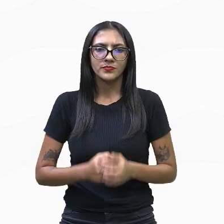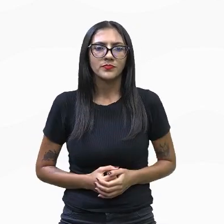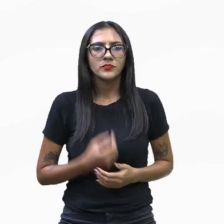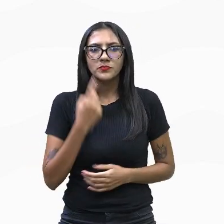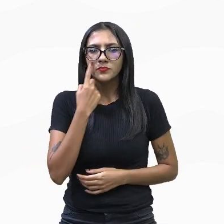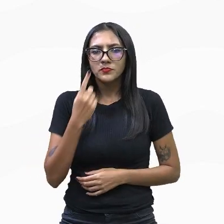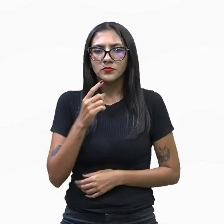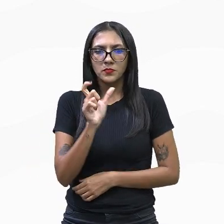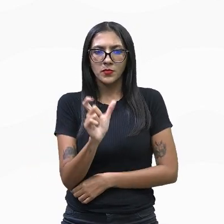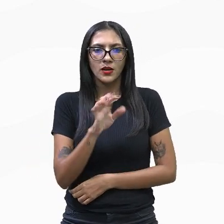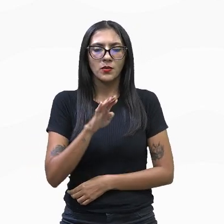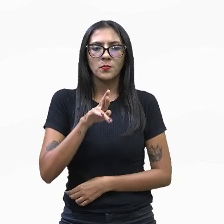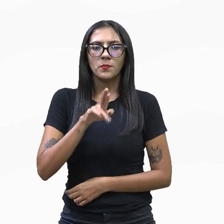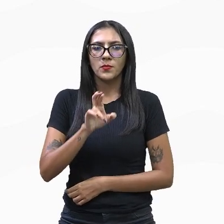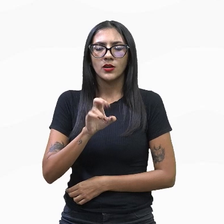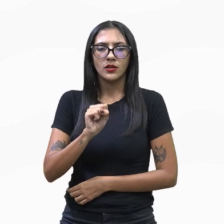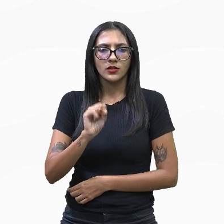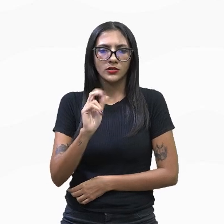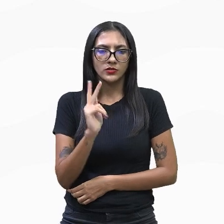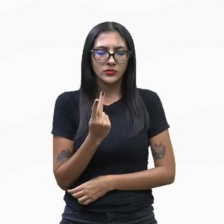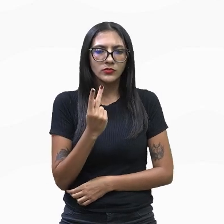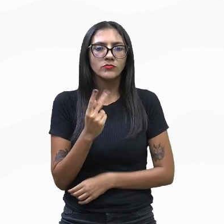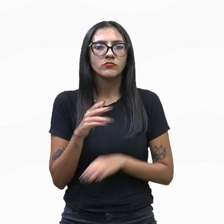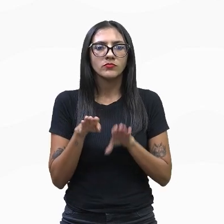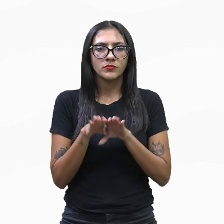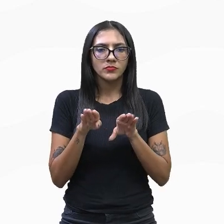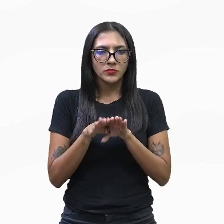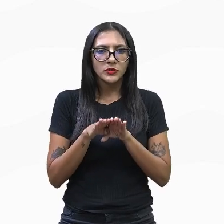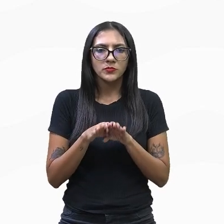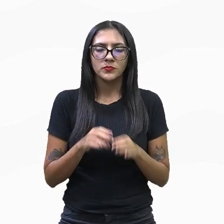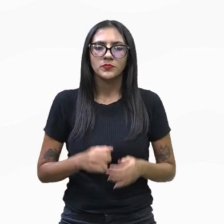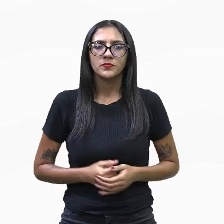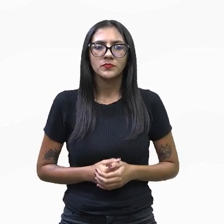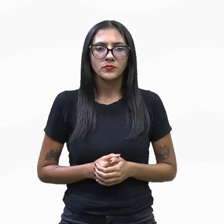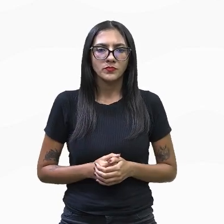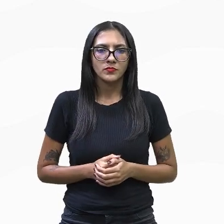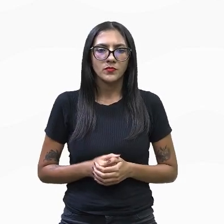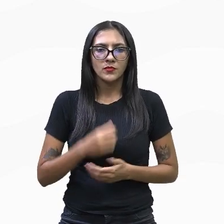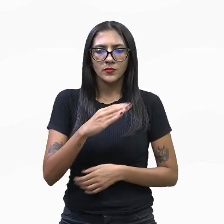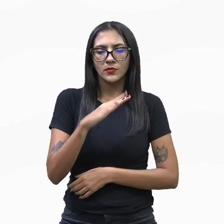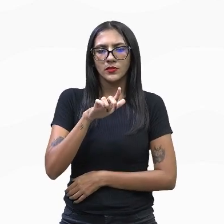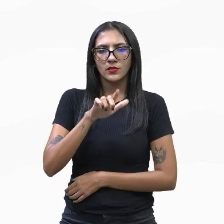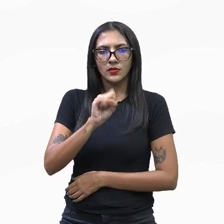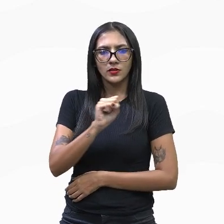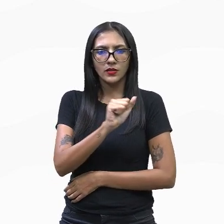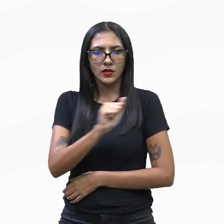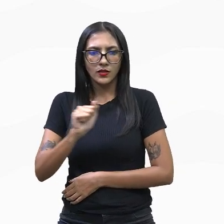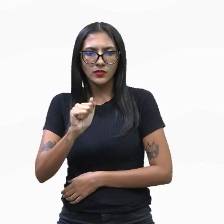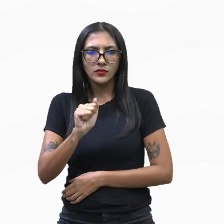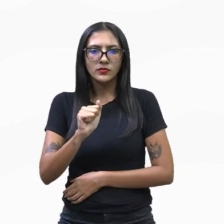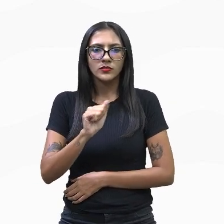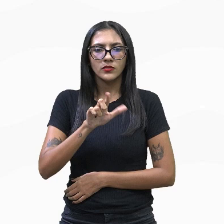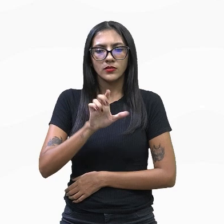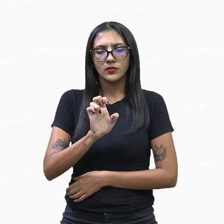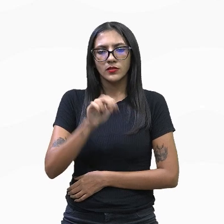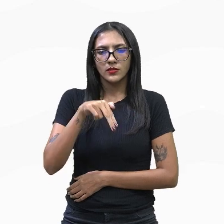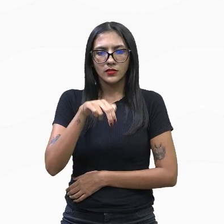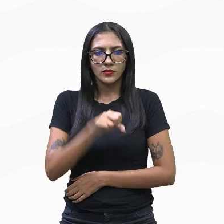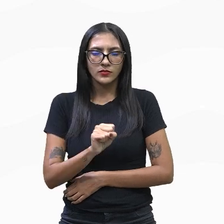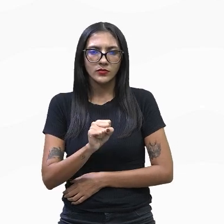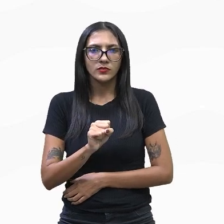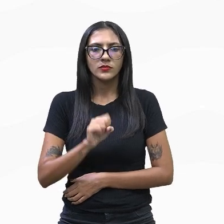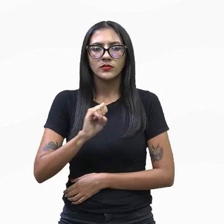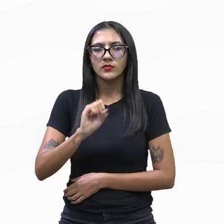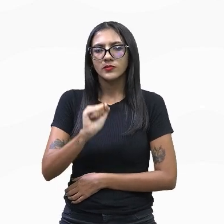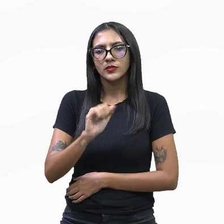ó. Brush, brush, brushes, né? Eu tenho ali o plural. Aí class, classes, lens, lenses,